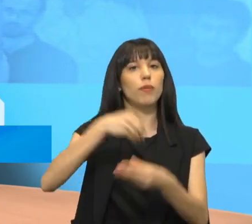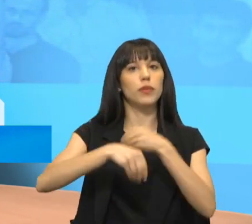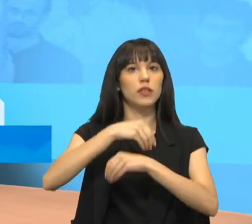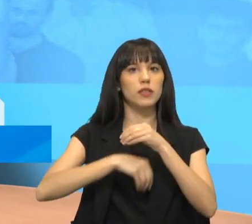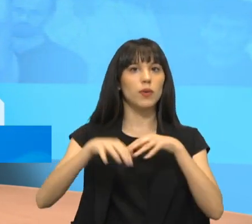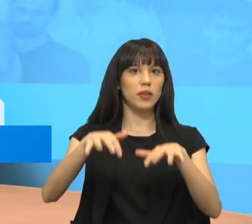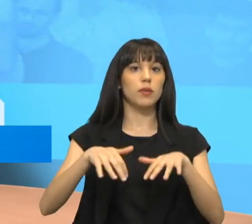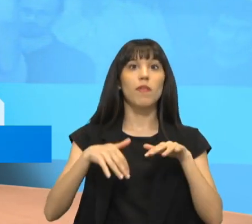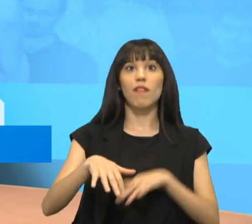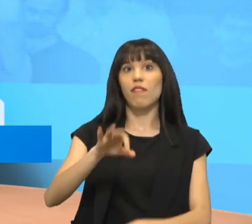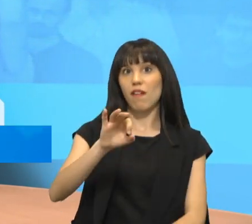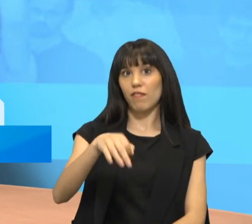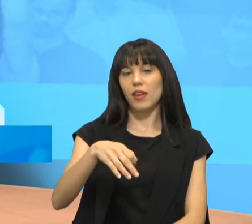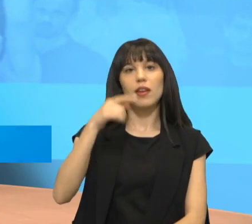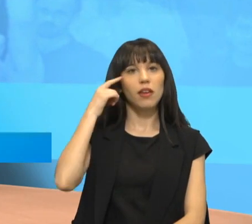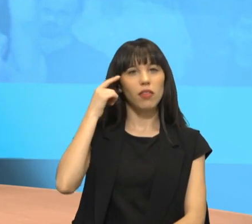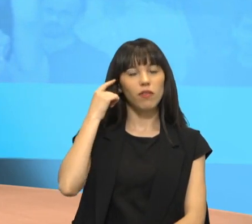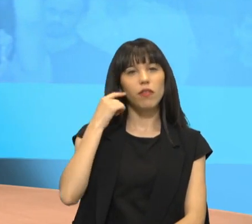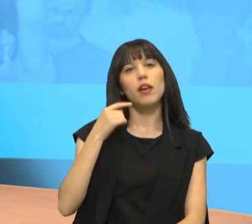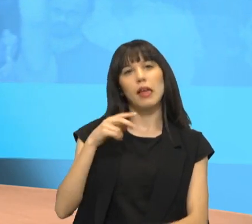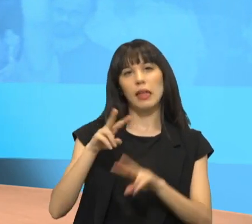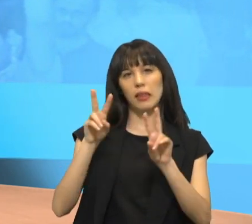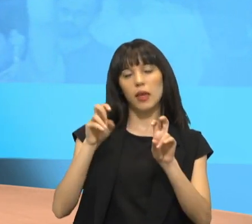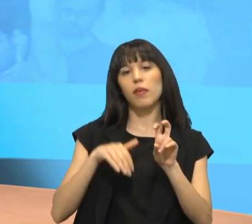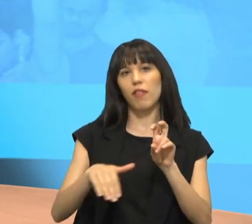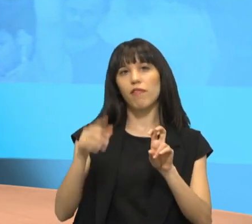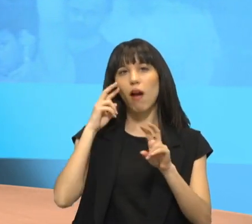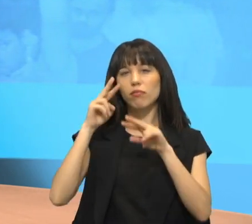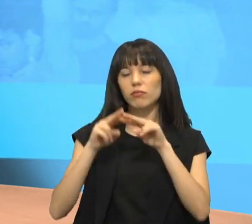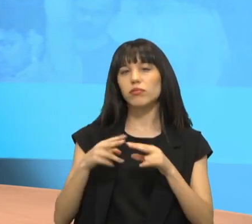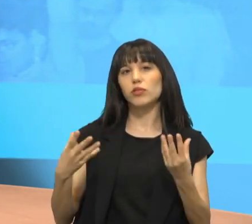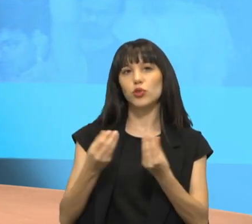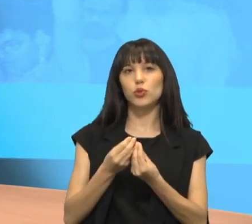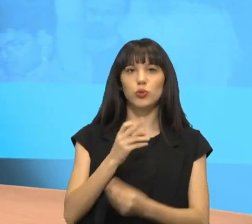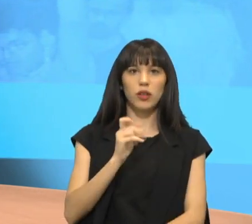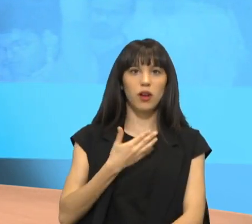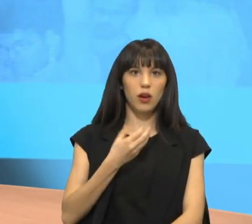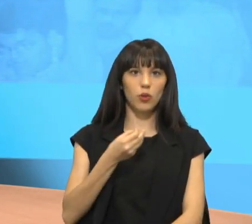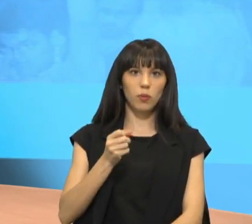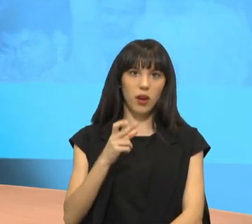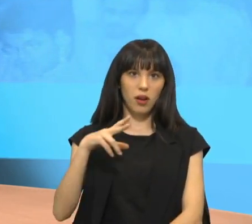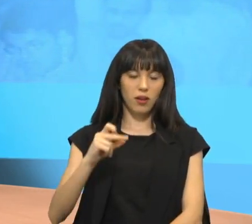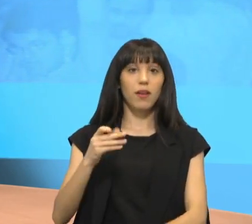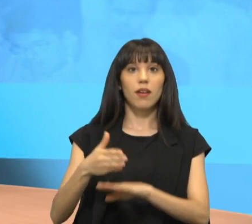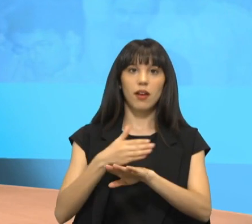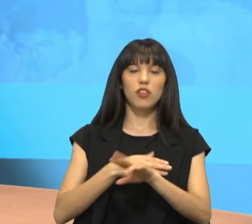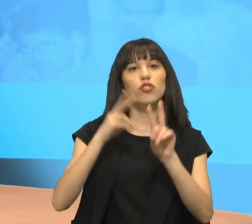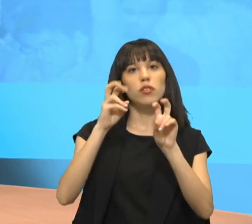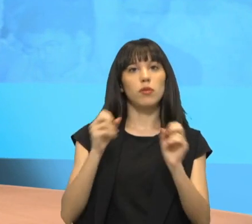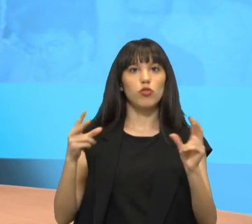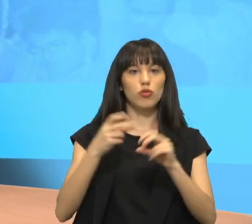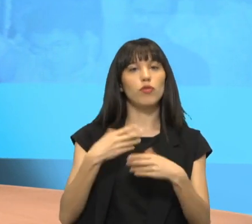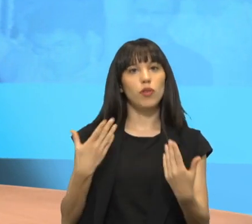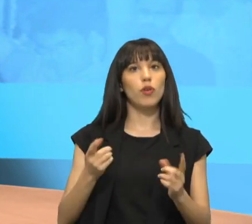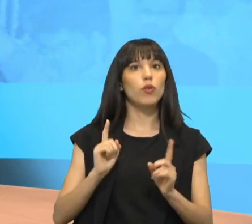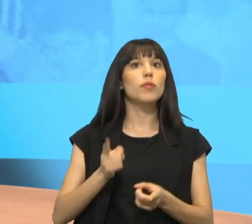esta quinta-feira. Um assunto que vamos analisar daqui a pouco com Ricardo Perna. Antes, destacamos outros temas da atualidade, a começar